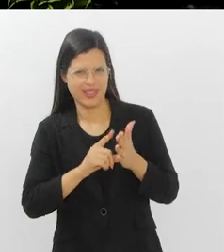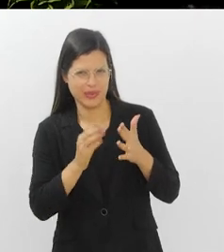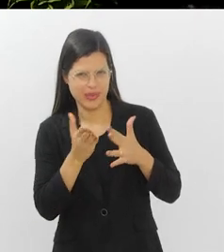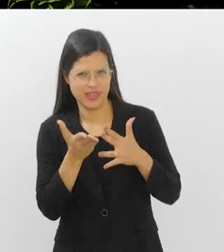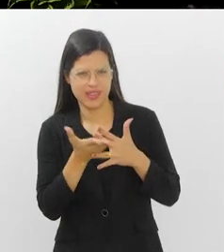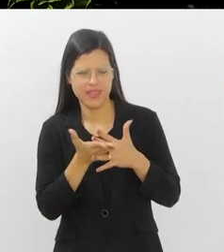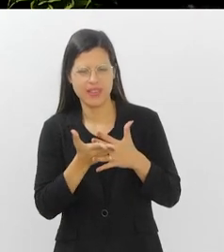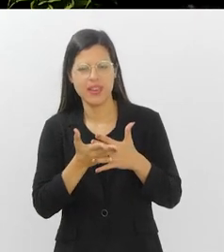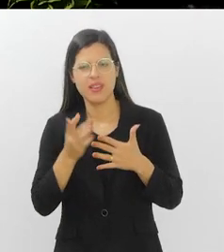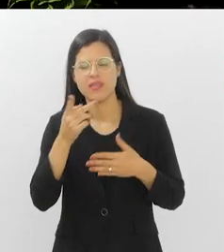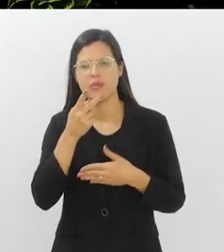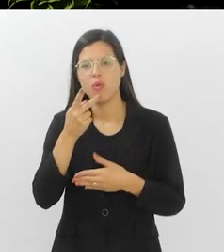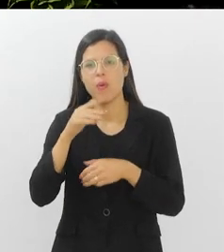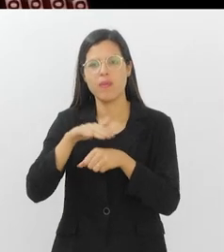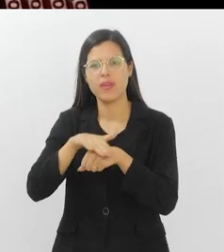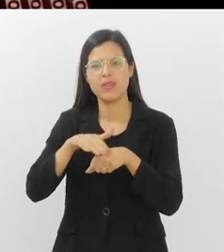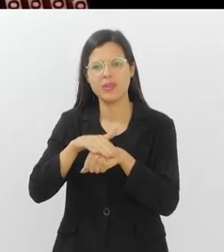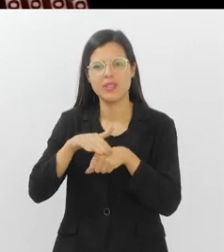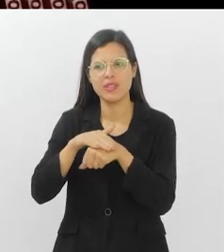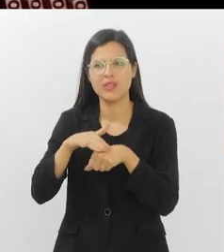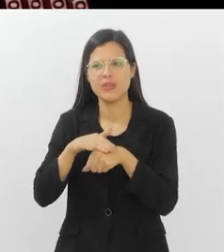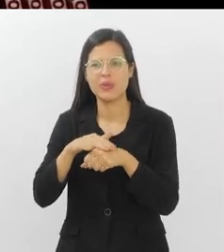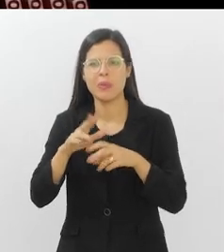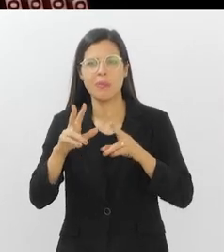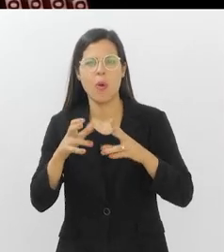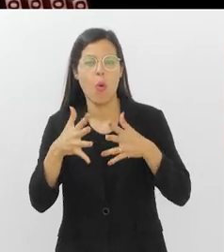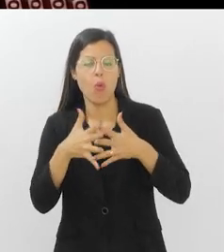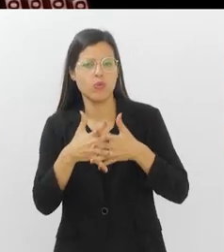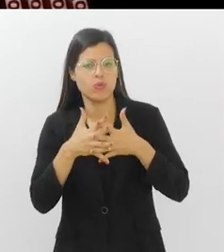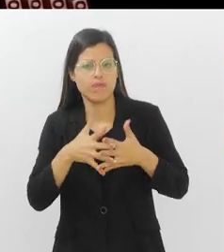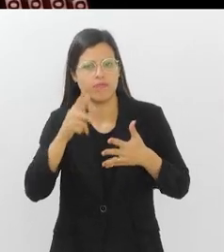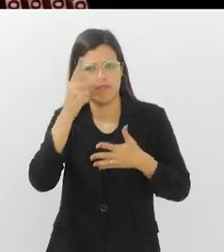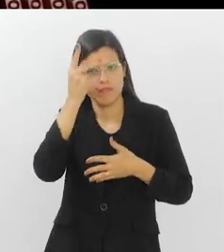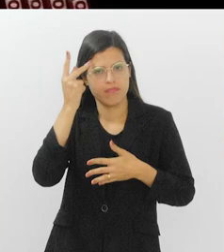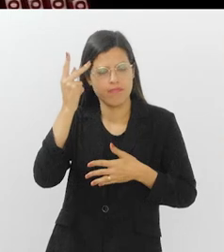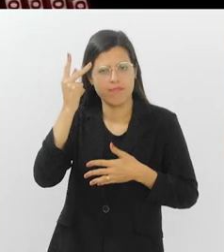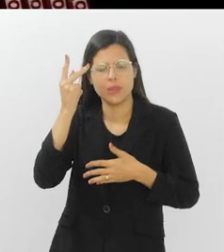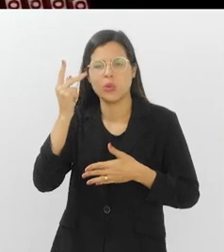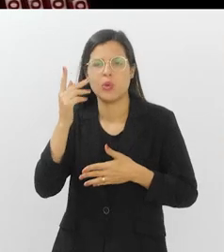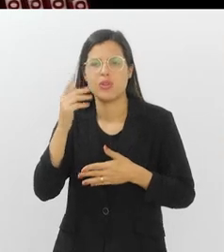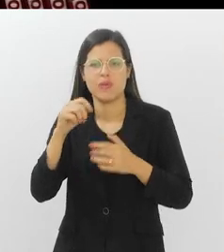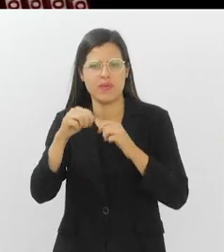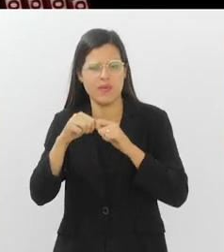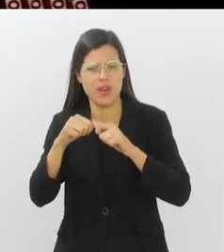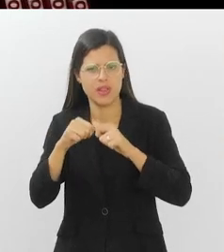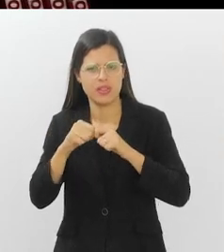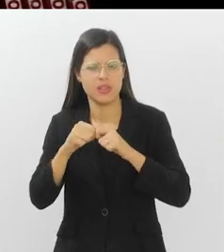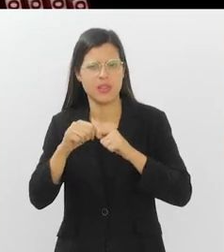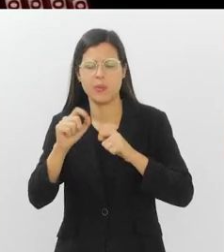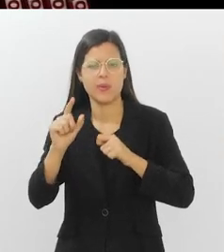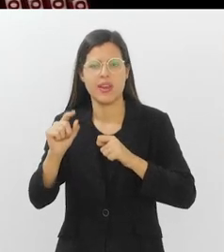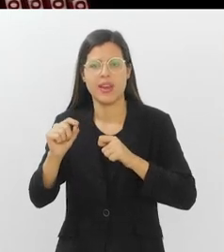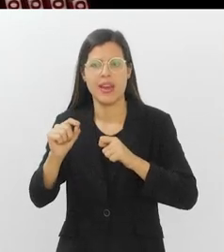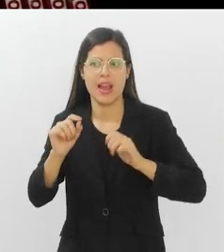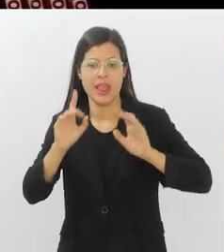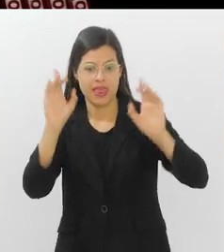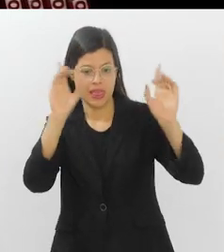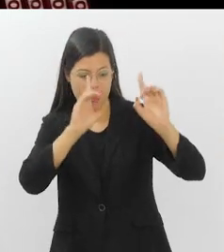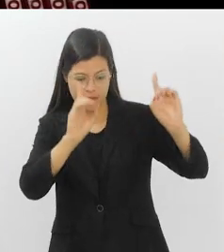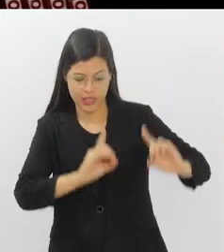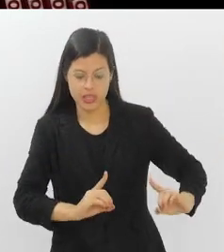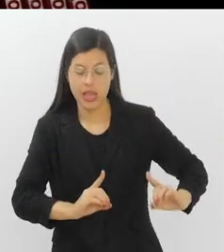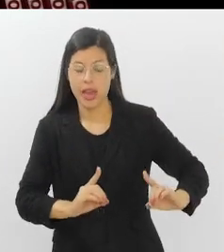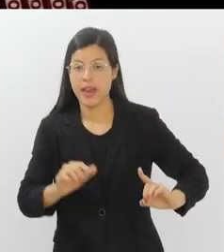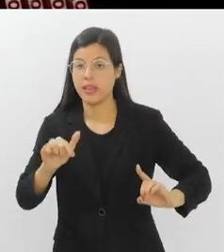falando sobre essa confusão que muita gente faz e entre a deficiência que a